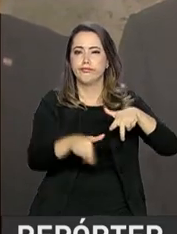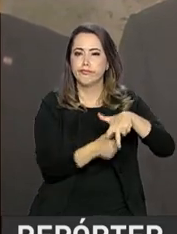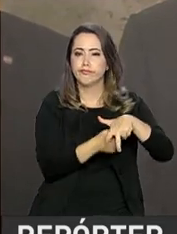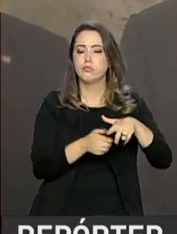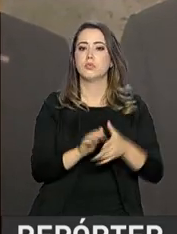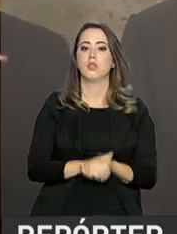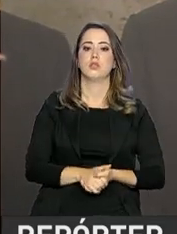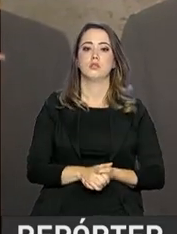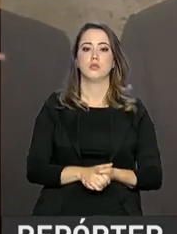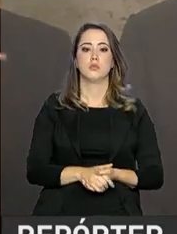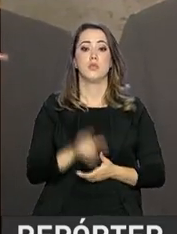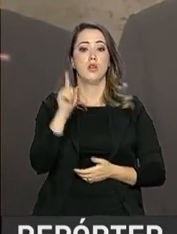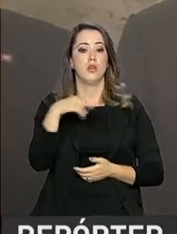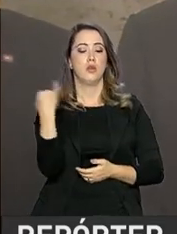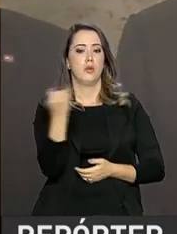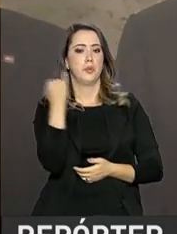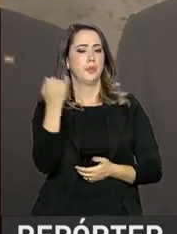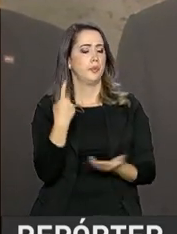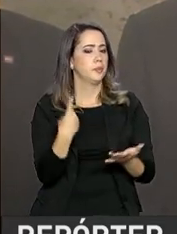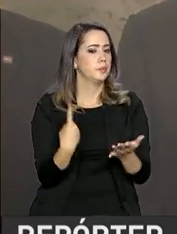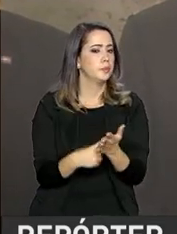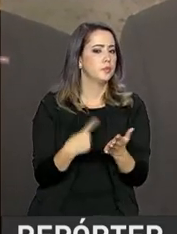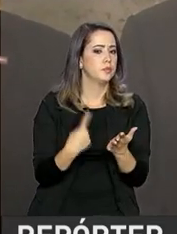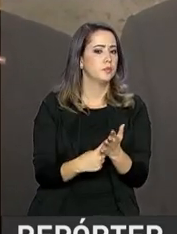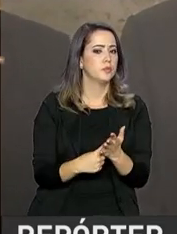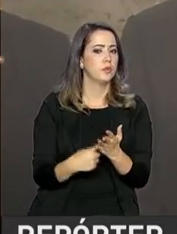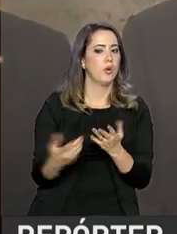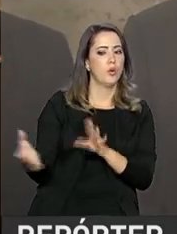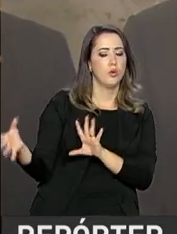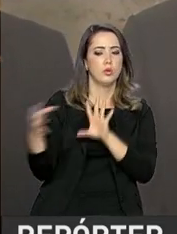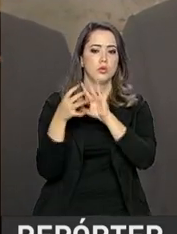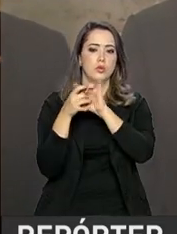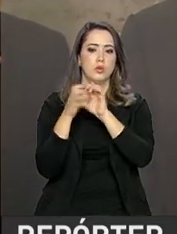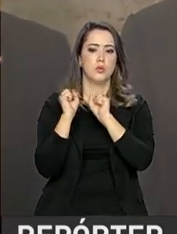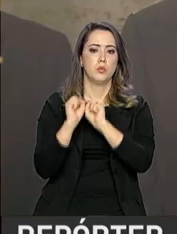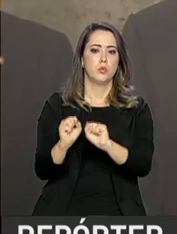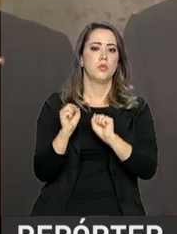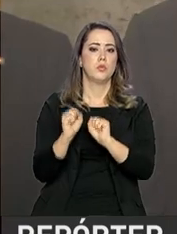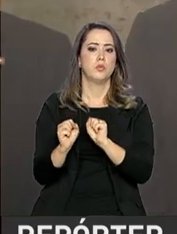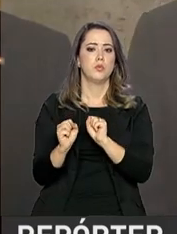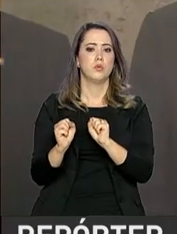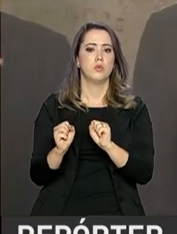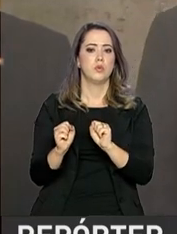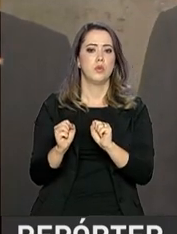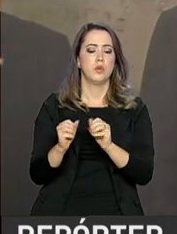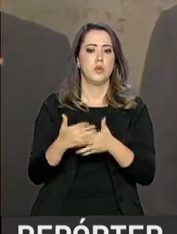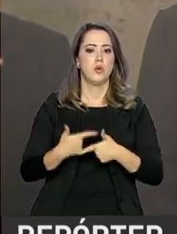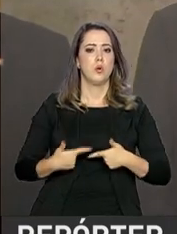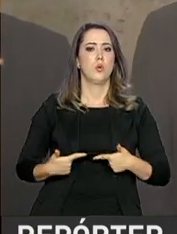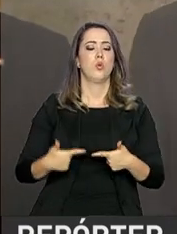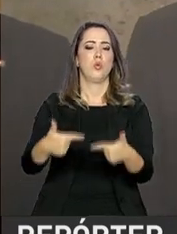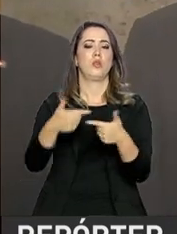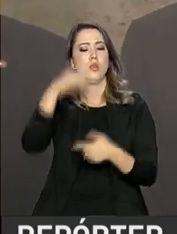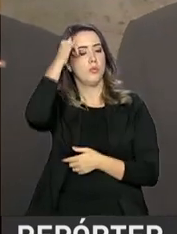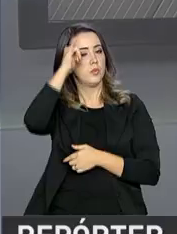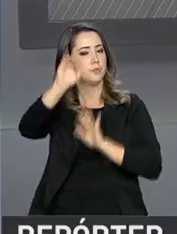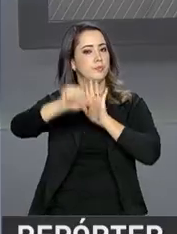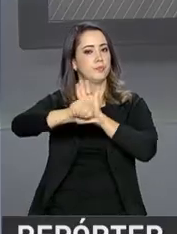nosso compromisso em seguir profundizando esses laços que possam permitir lutar mais eficientemente contra o crime